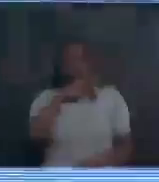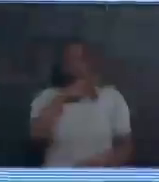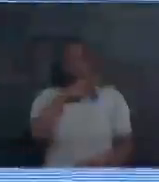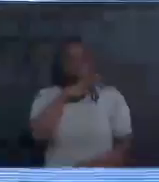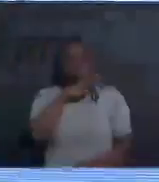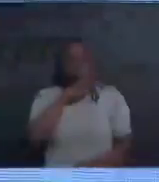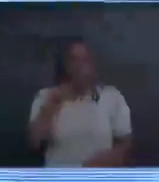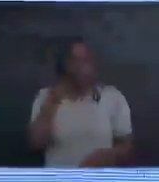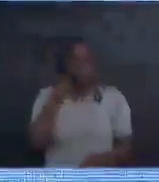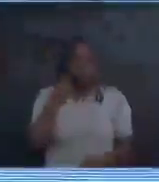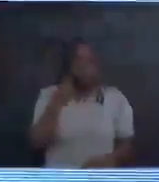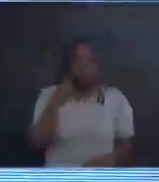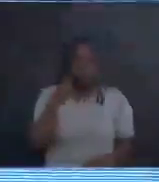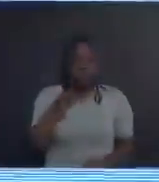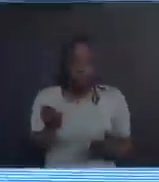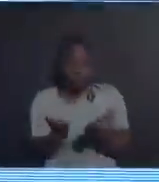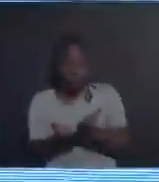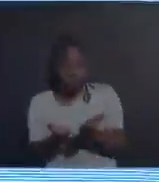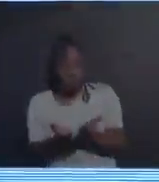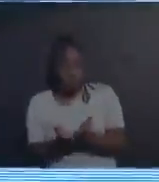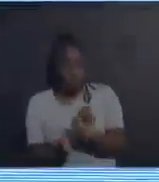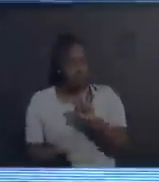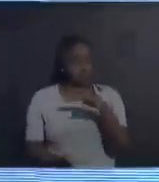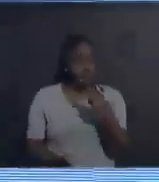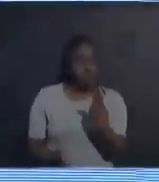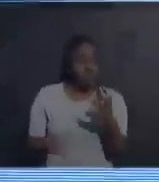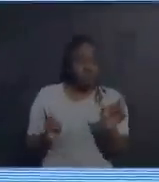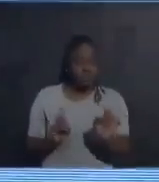É para ver se a gente é crente mesmo ou não.